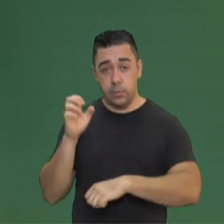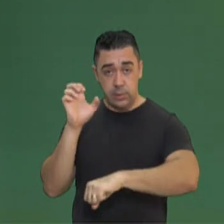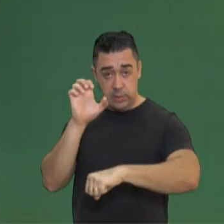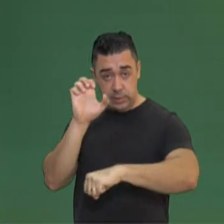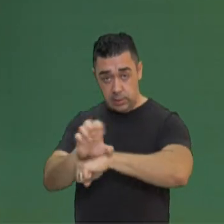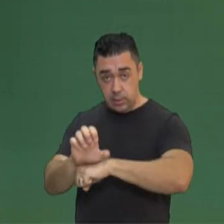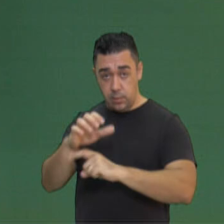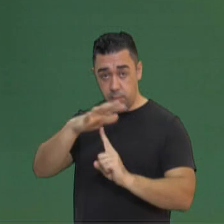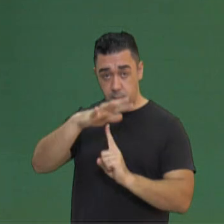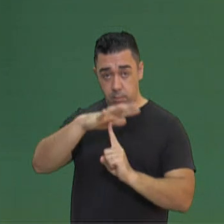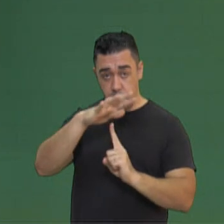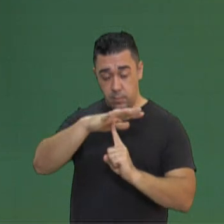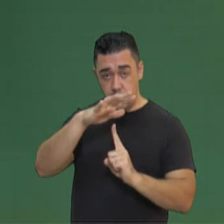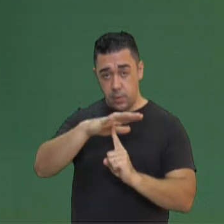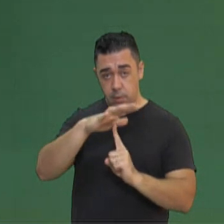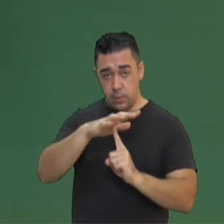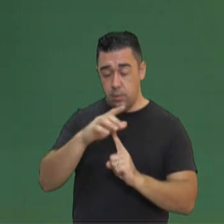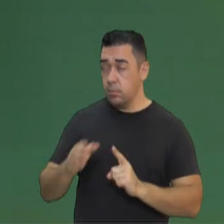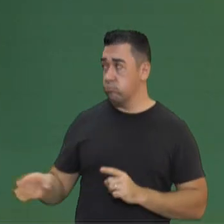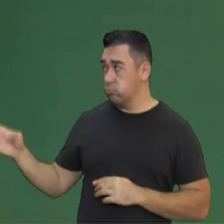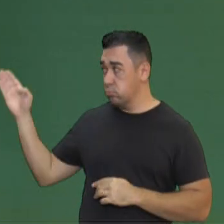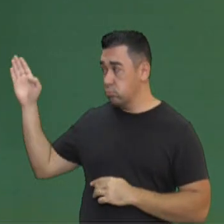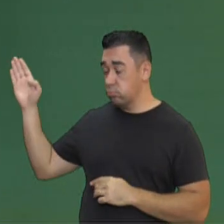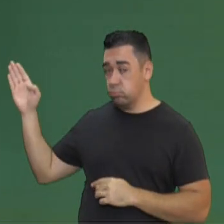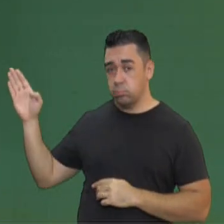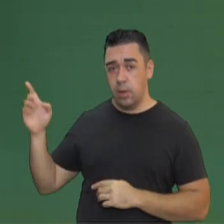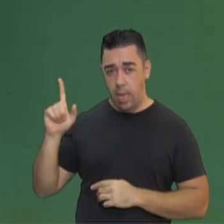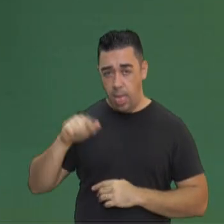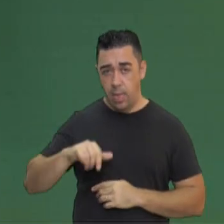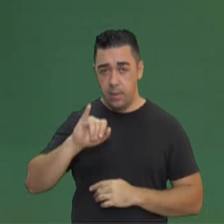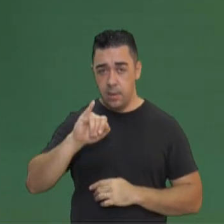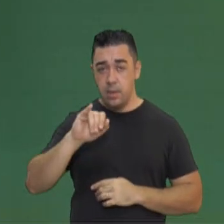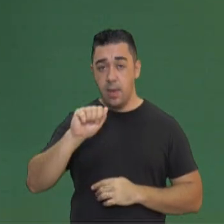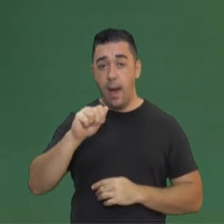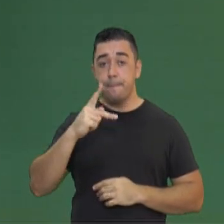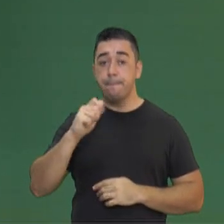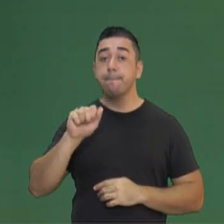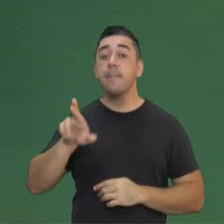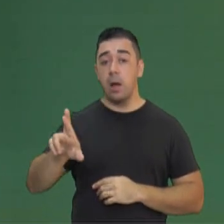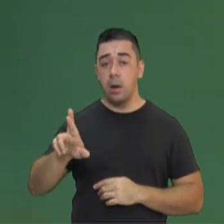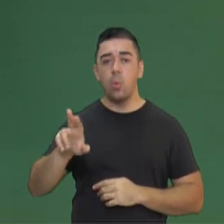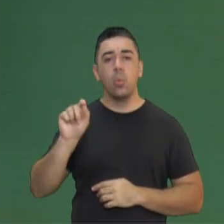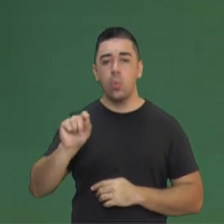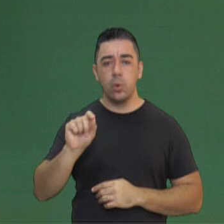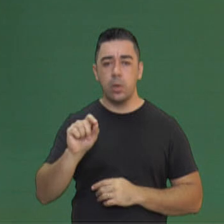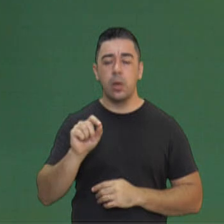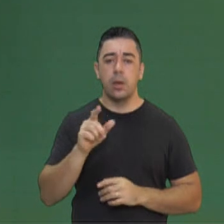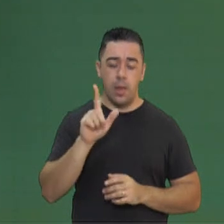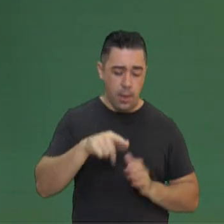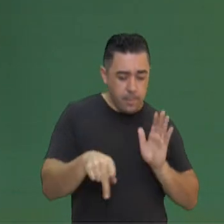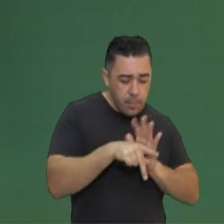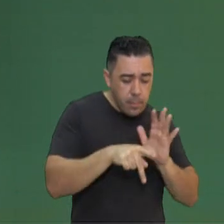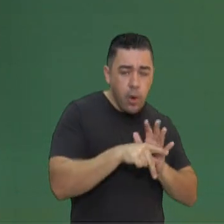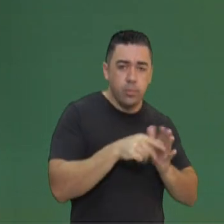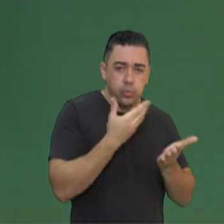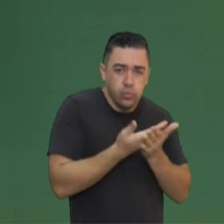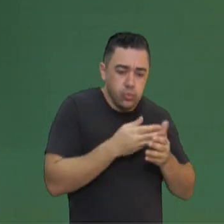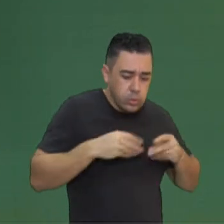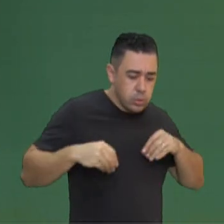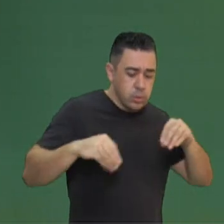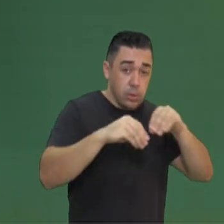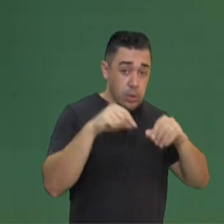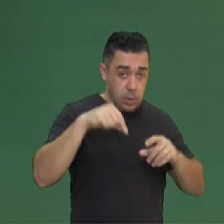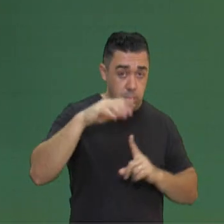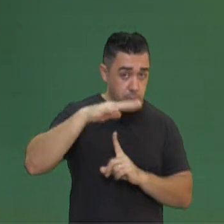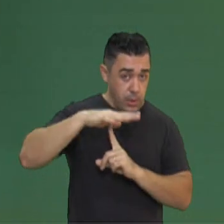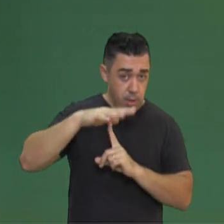apresenta isso aqui segundo dados do IAPAR, tá? Que é o Instituto Agronômico do Paraná. Então,